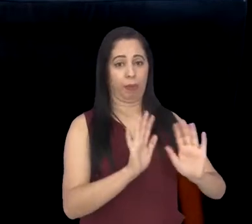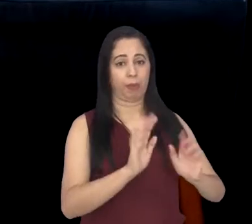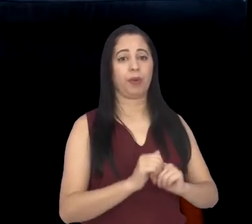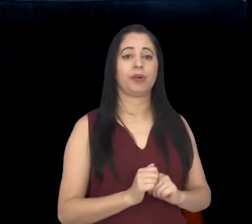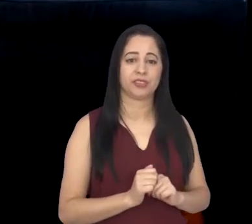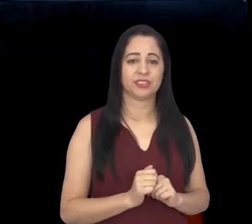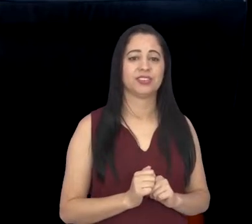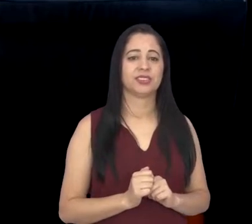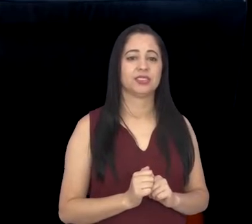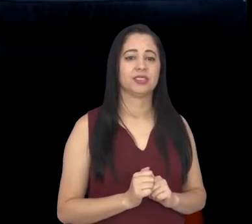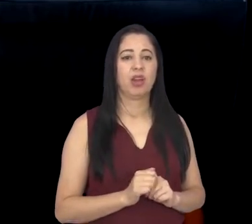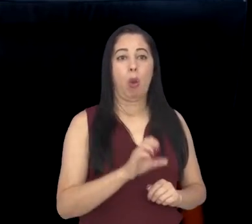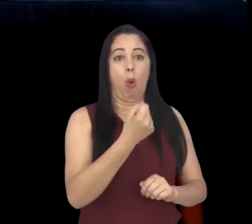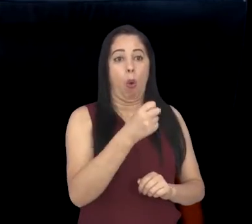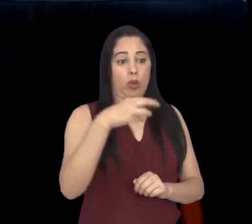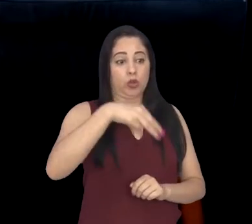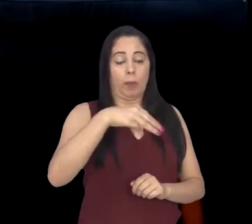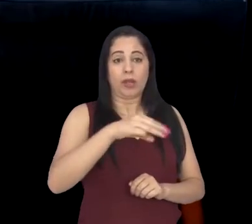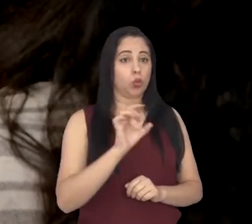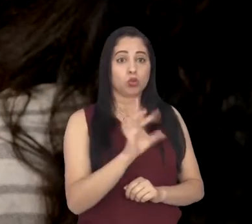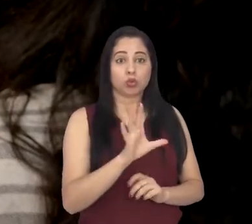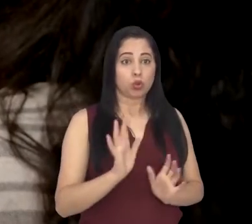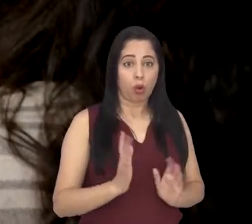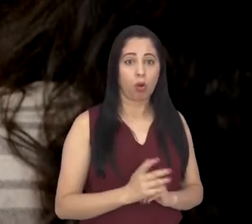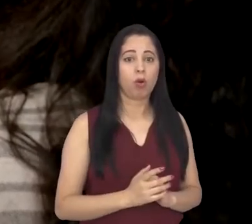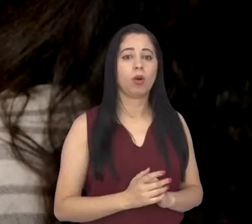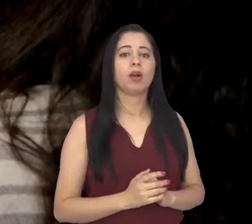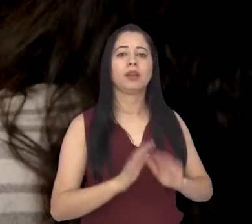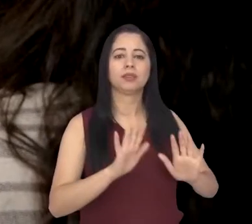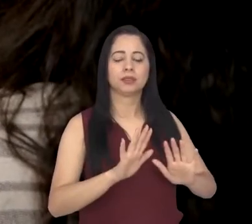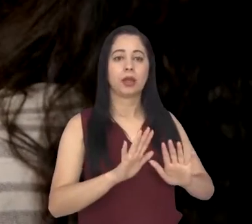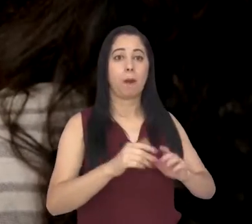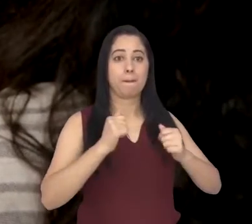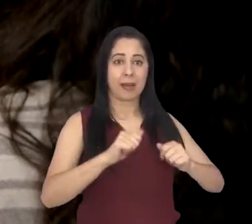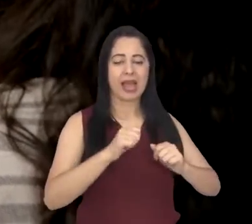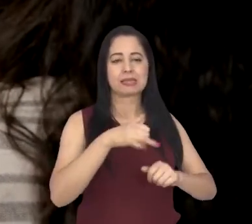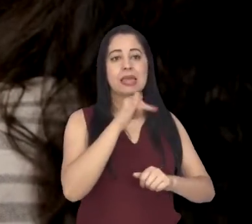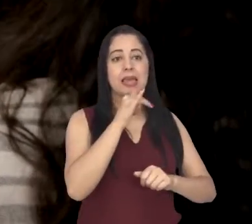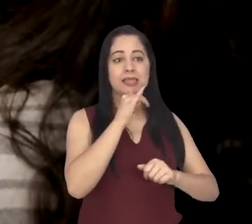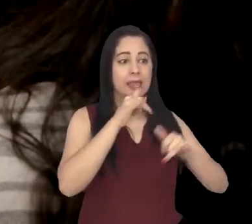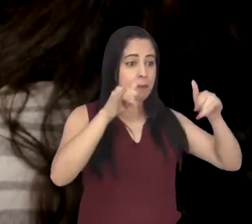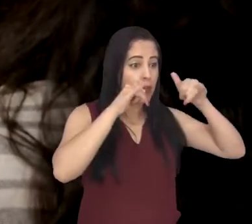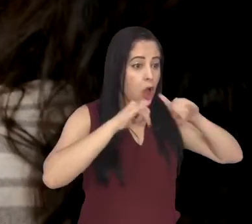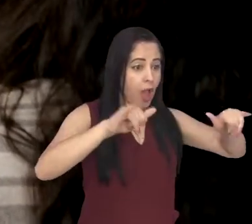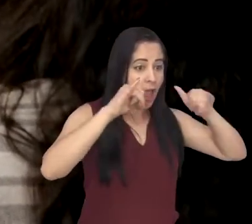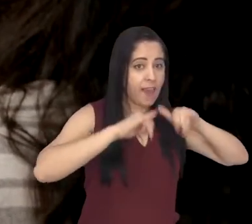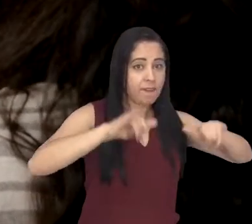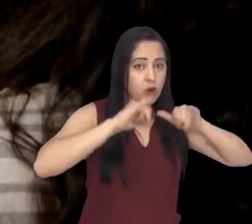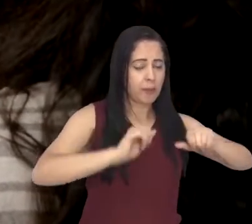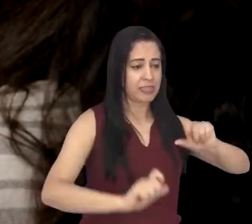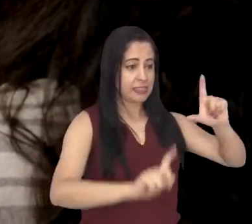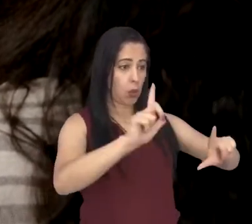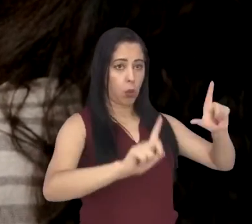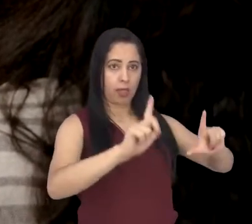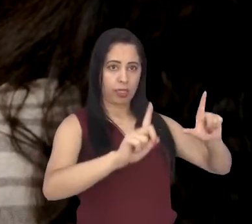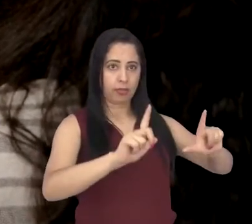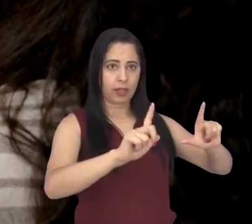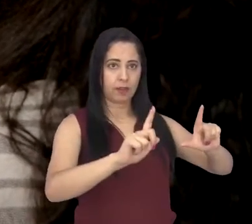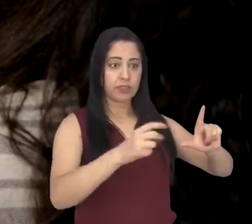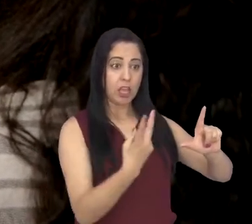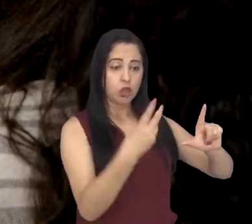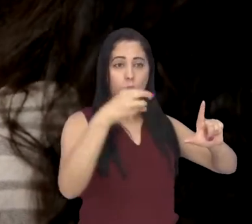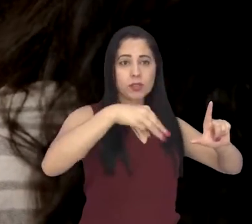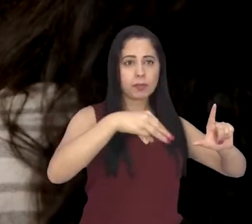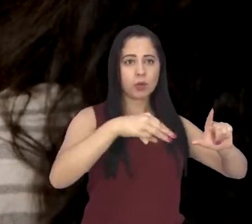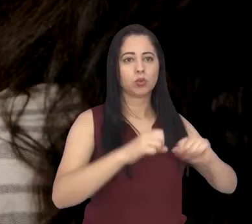daria uns 8, 10 minutos no total. Mas a matéria que ia para o ar tinha que ter 2 minutos. E aí eu cheguei lá,